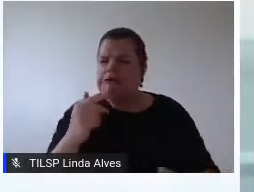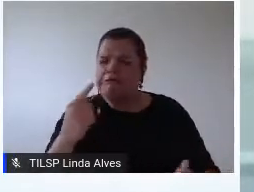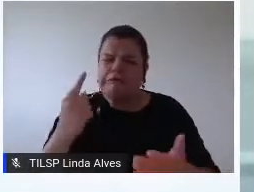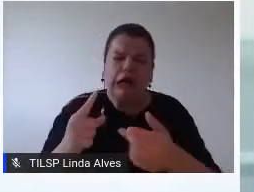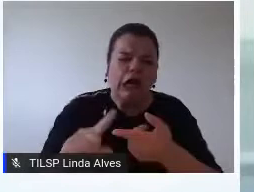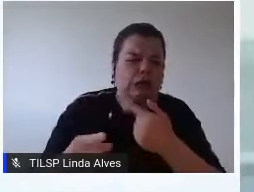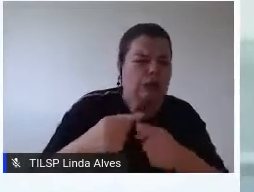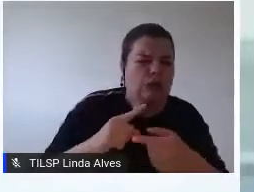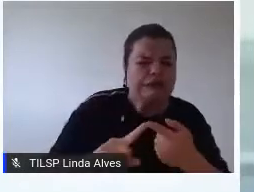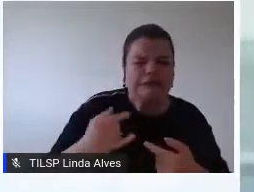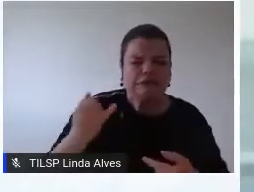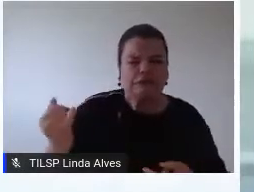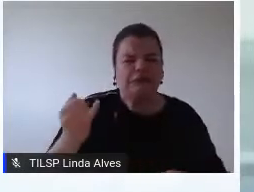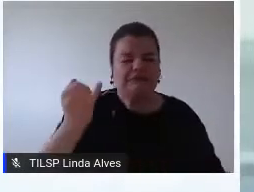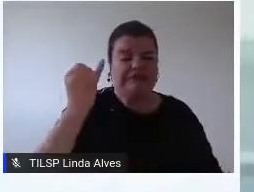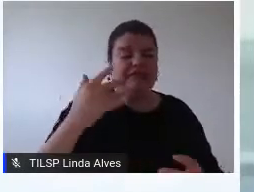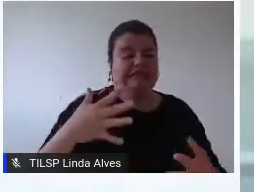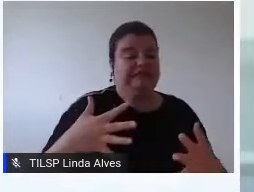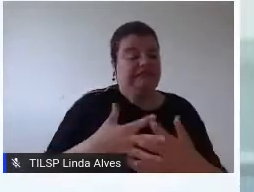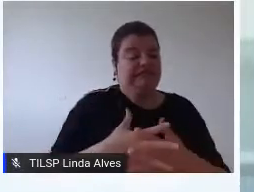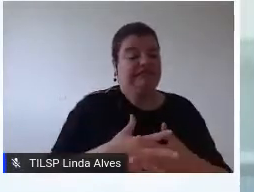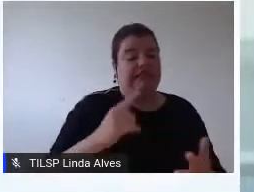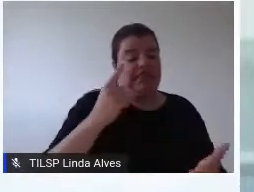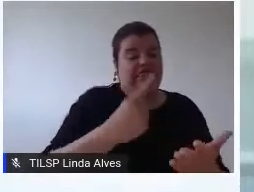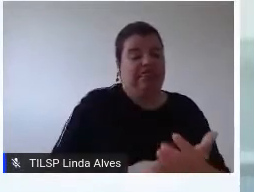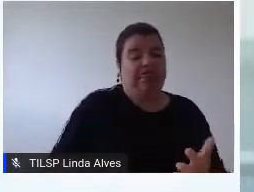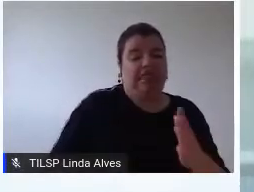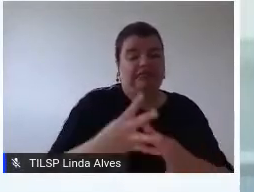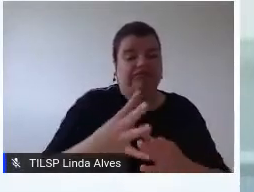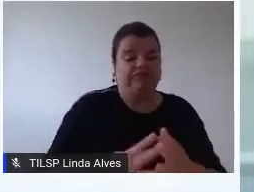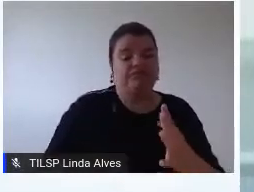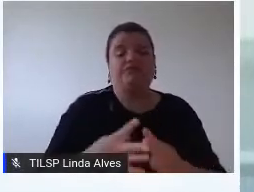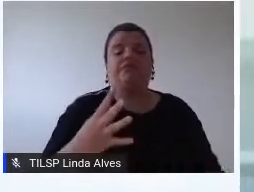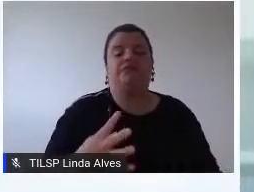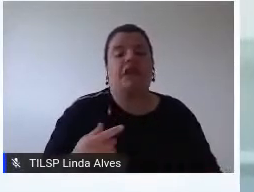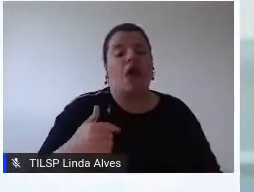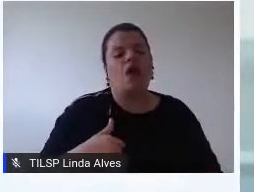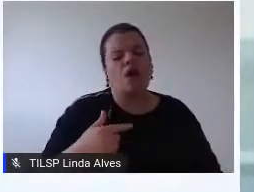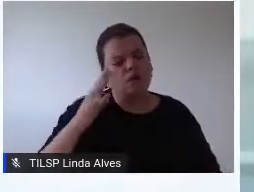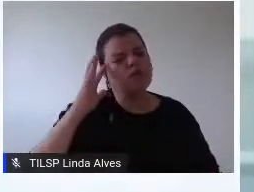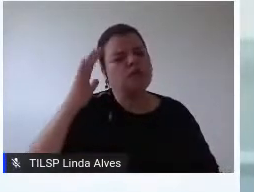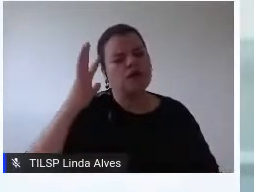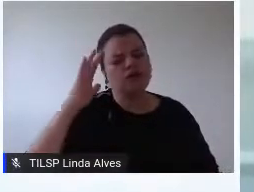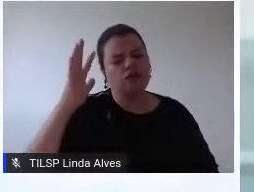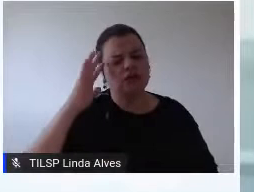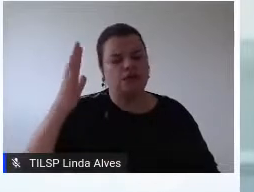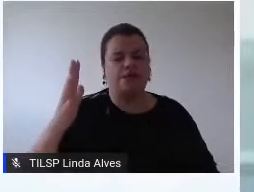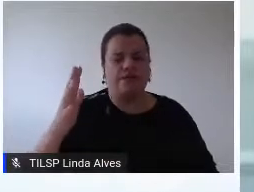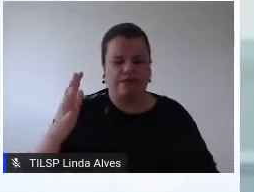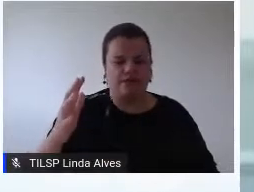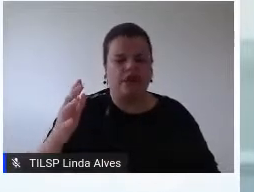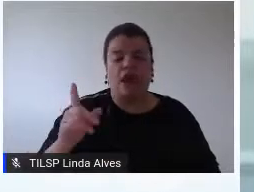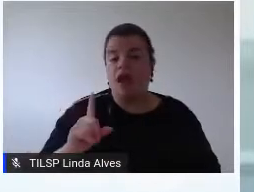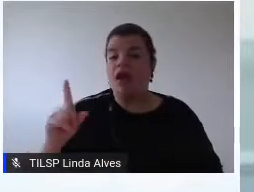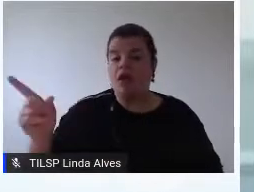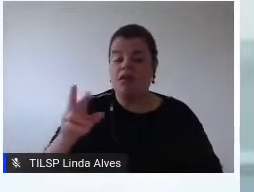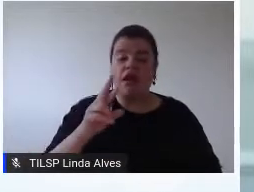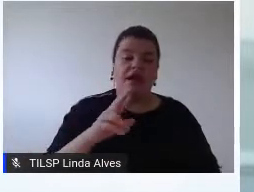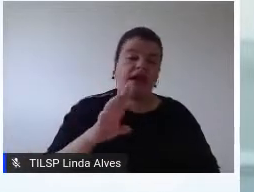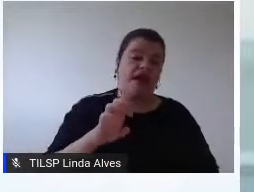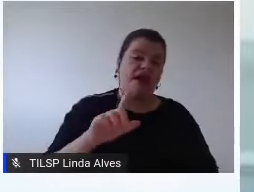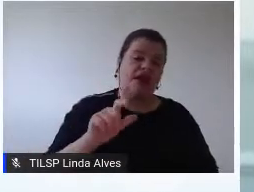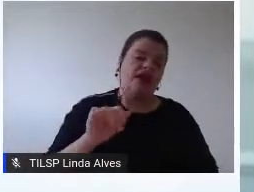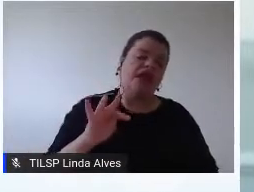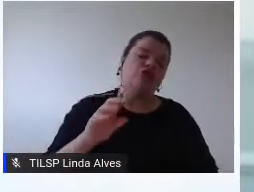nada relevante que possa comprometer. Então, eu imagino, tudo indica, ele, por exemplo, é o relator da reforma tributária,